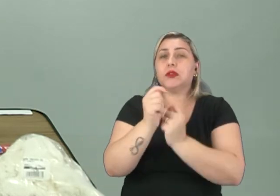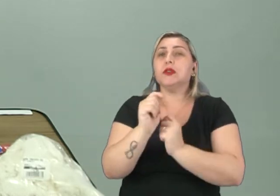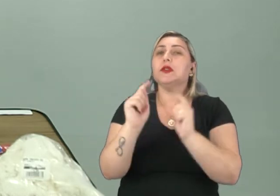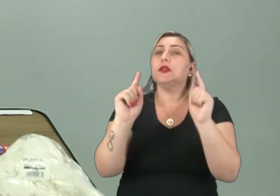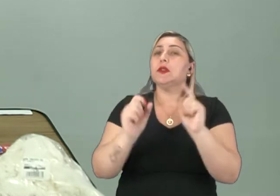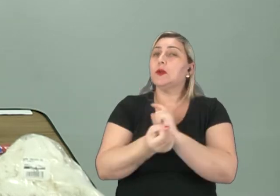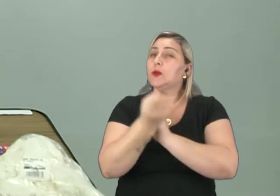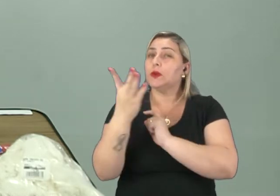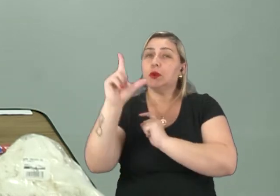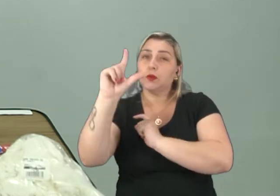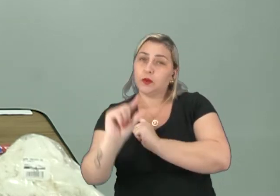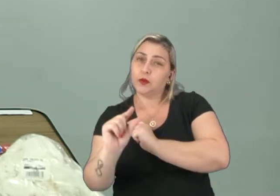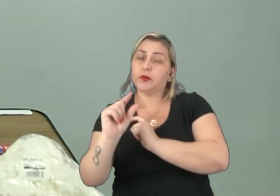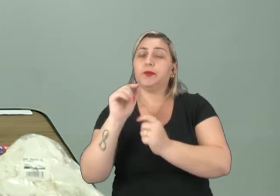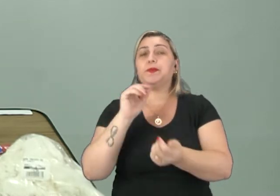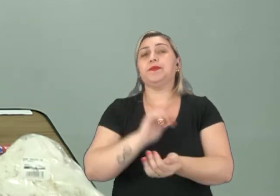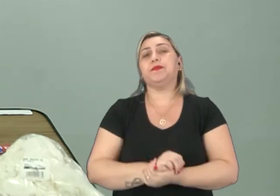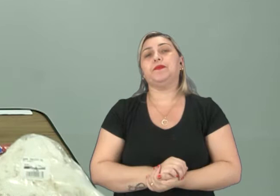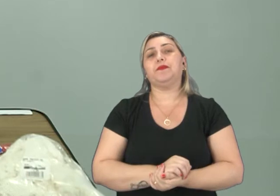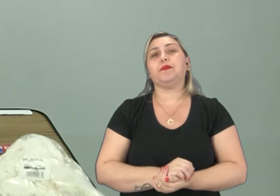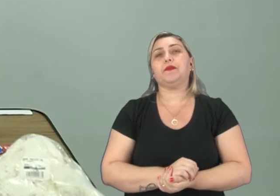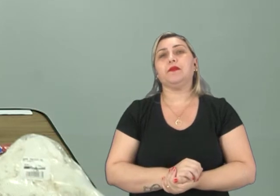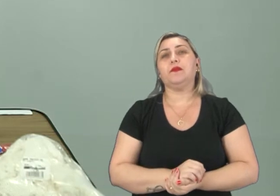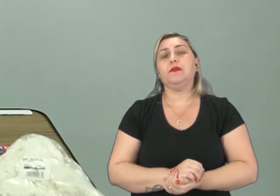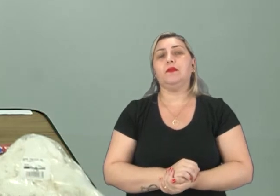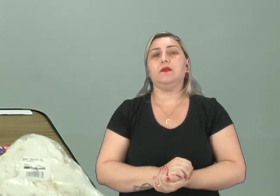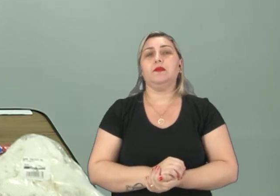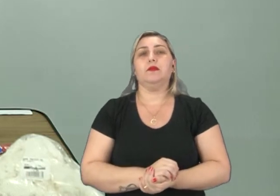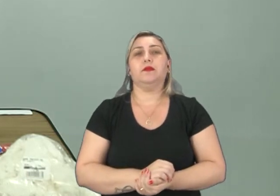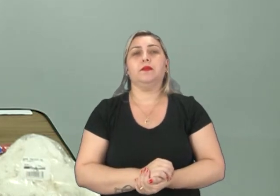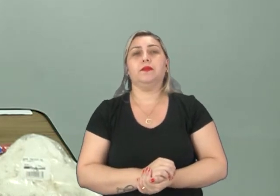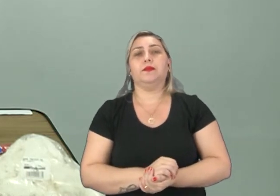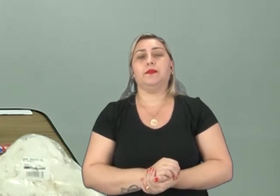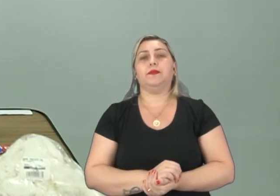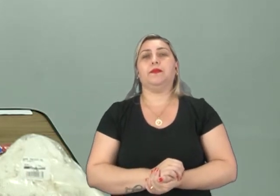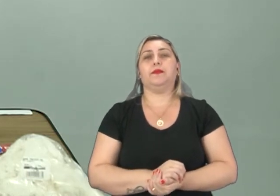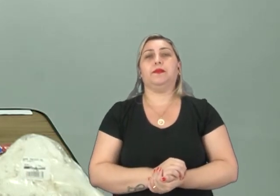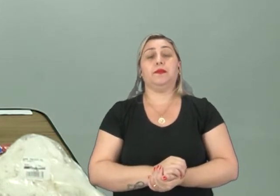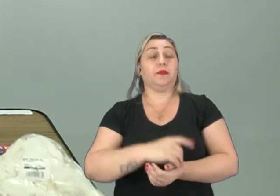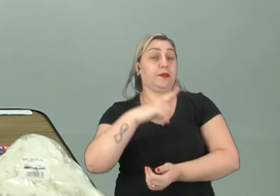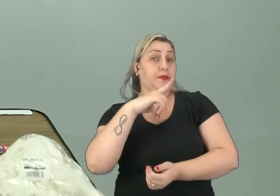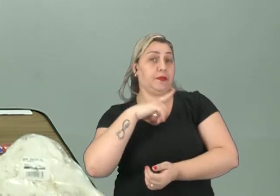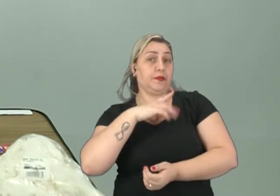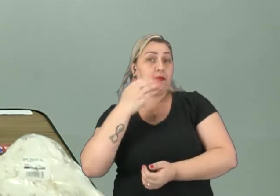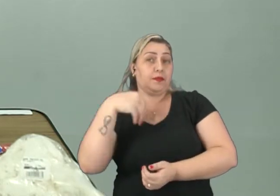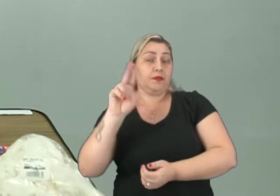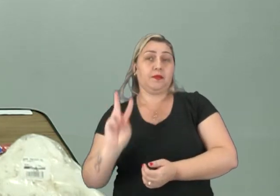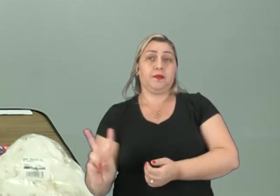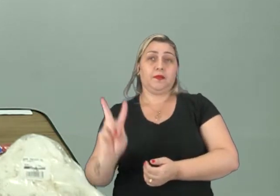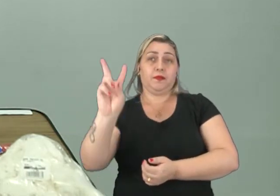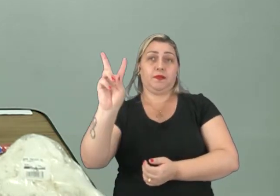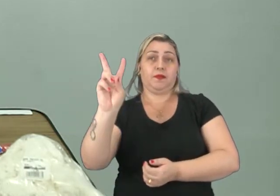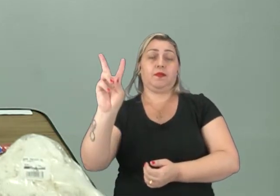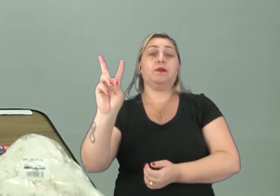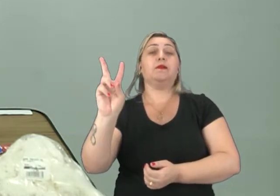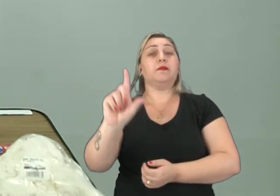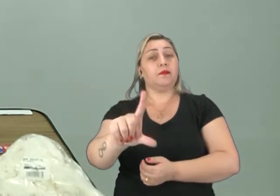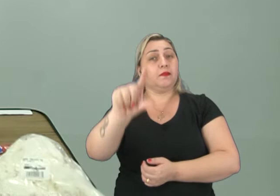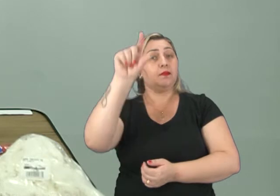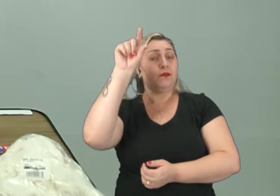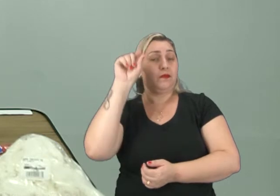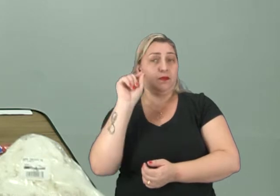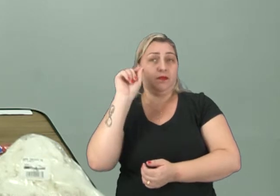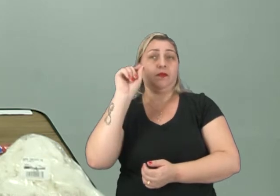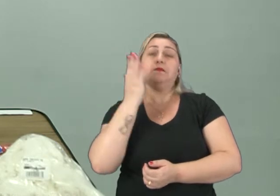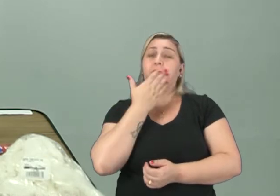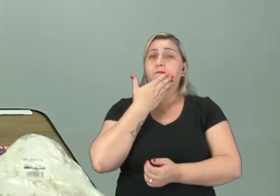bem menores, tá? O arroz. É porque, no caso, ele tem mais nutrientes. Então, a gente fala